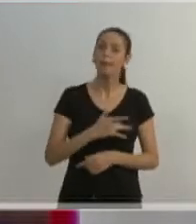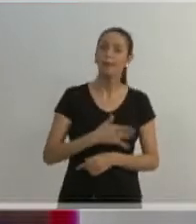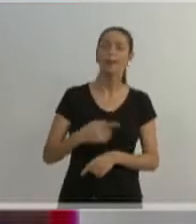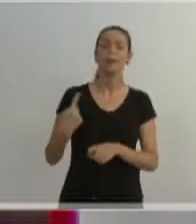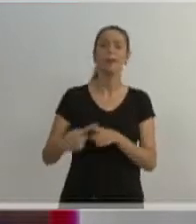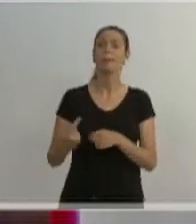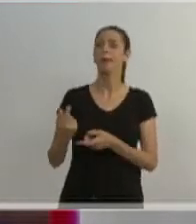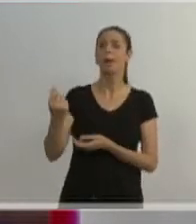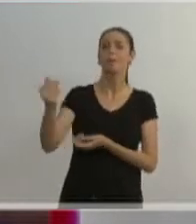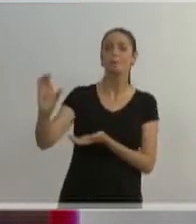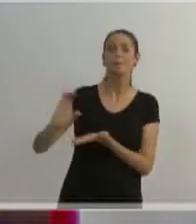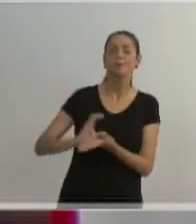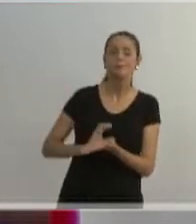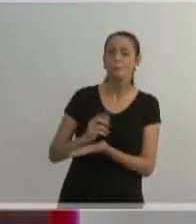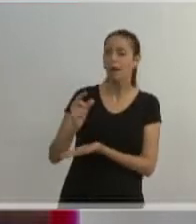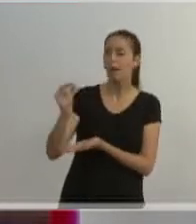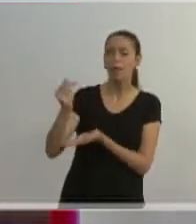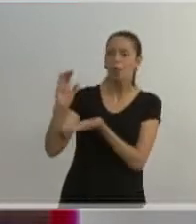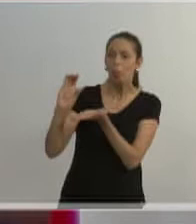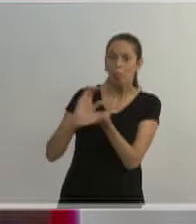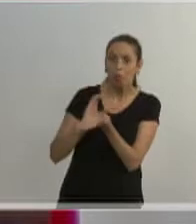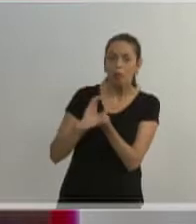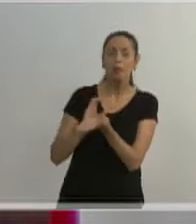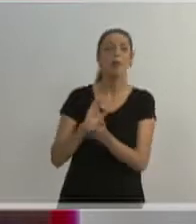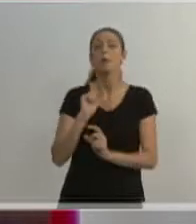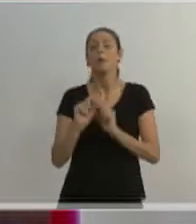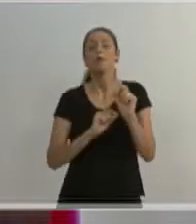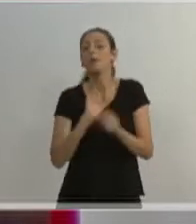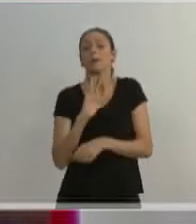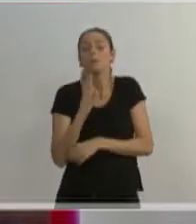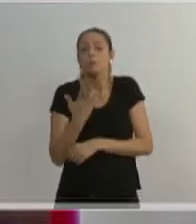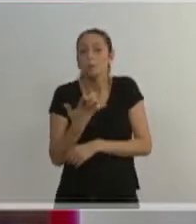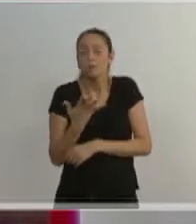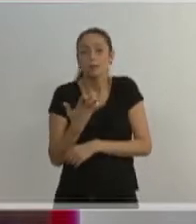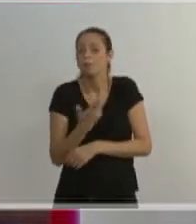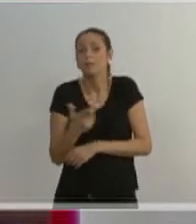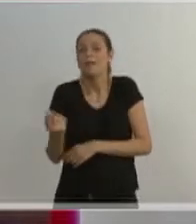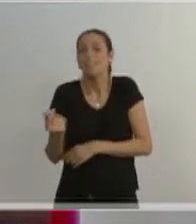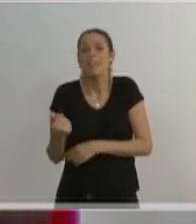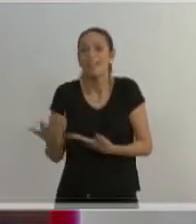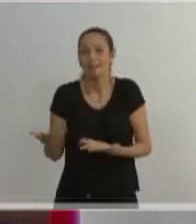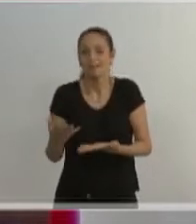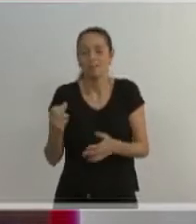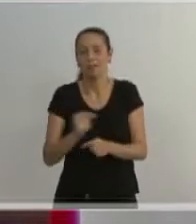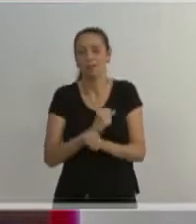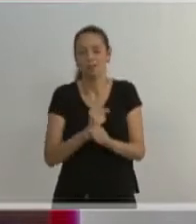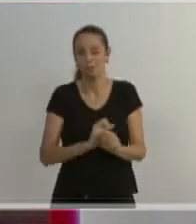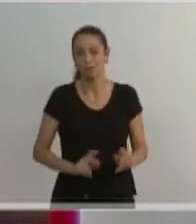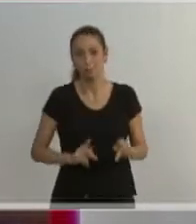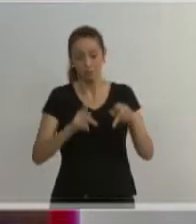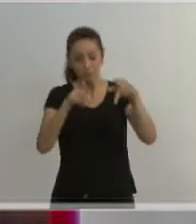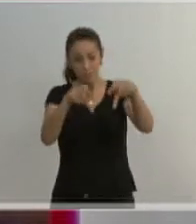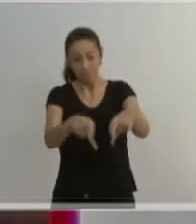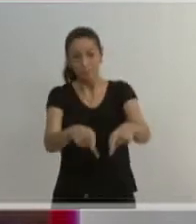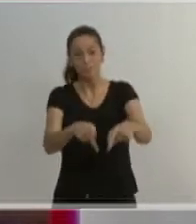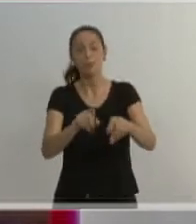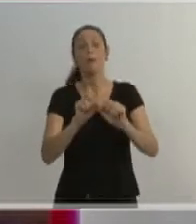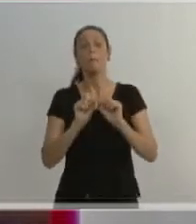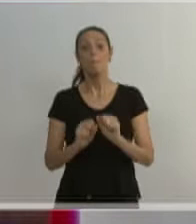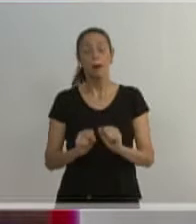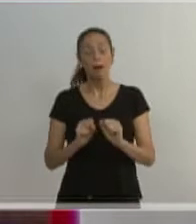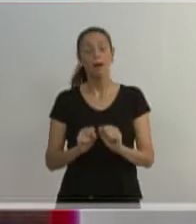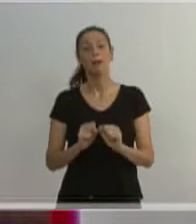ela vai já a surgir de forma talvez obsoleta no sentido que daqui a alguns poucos anos